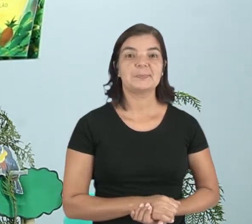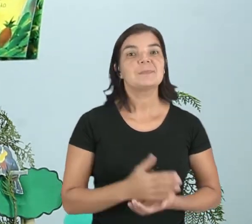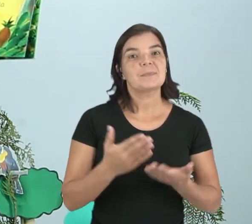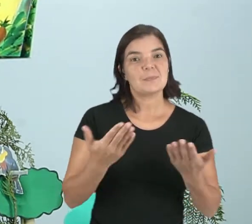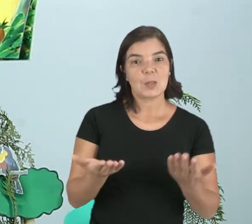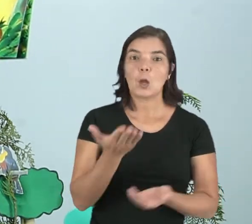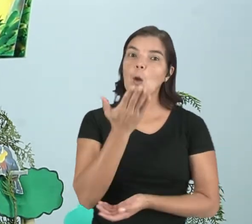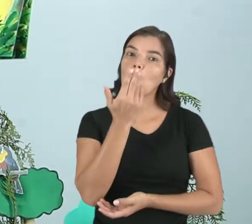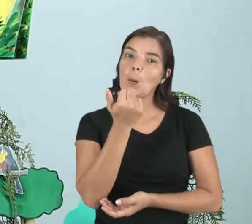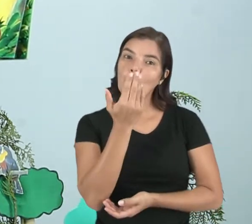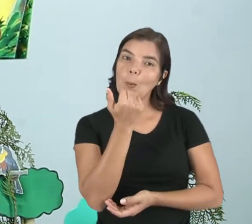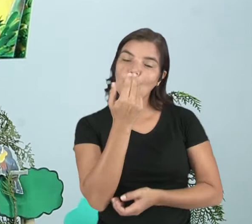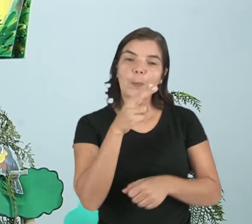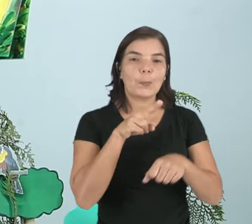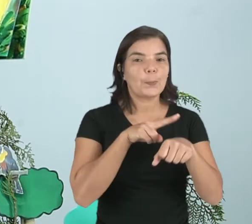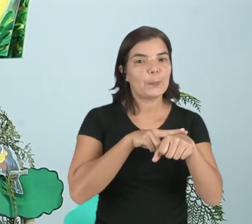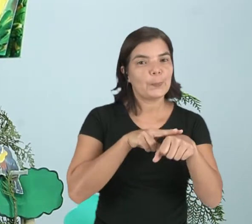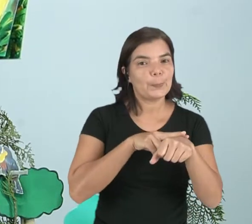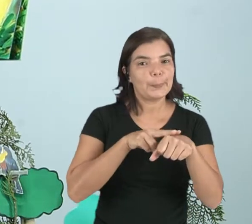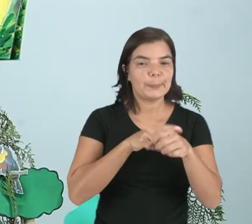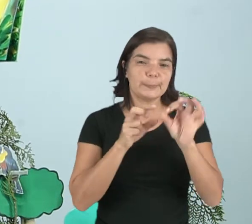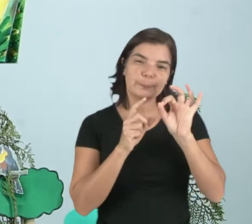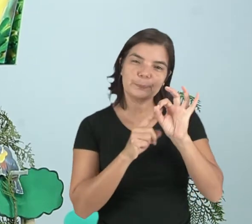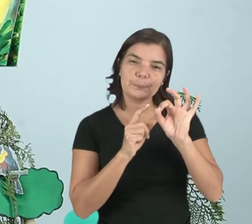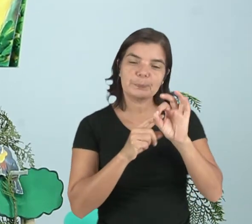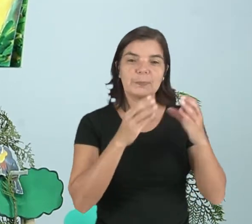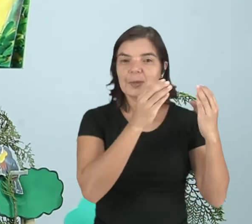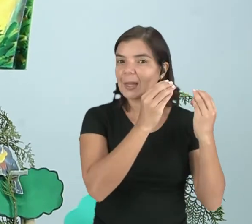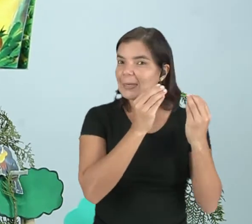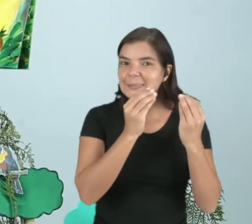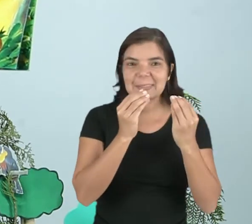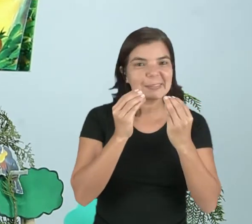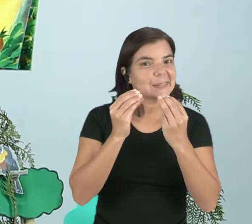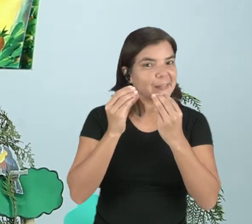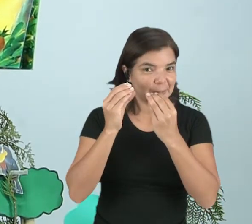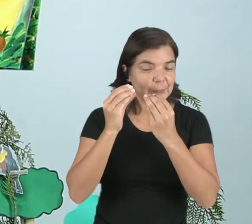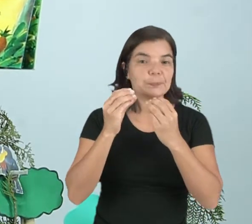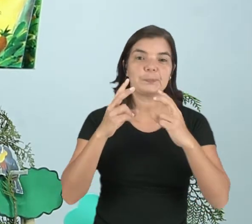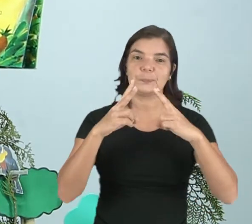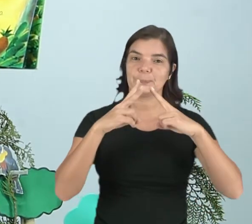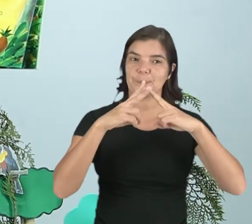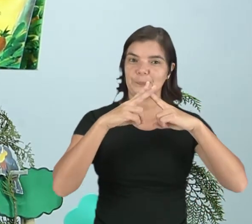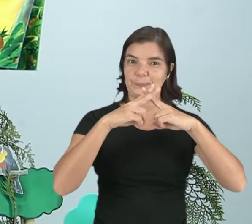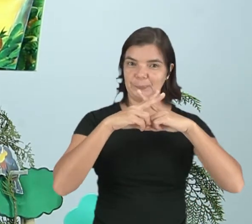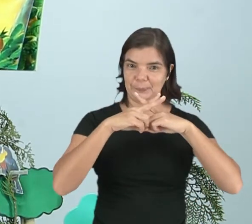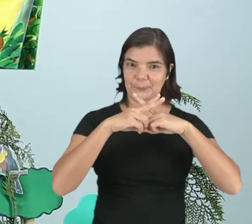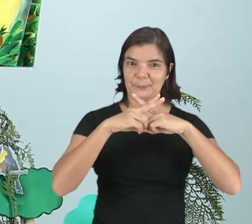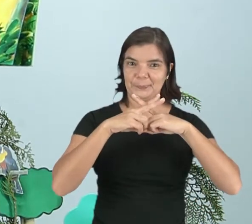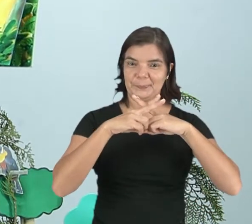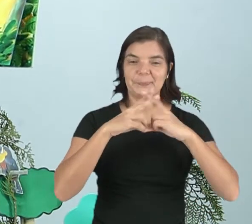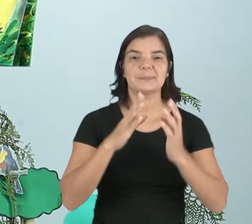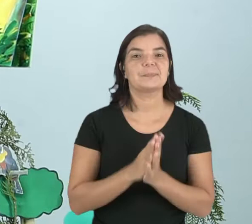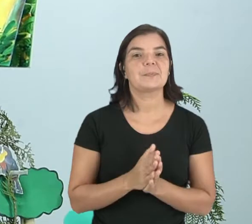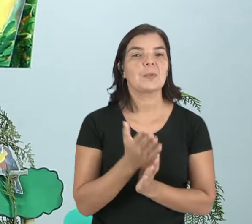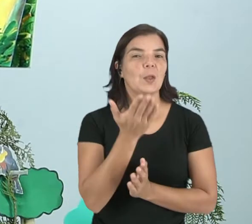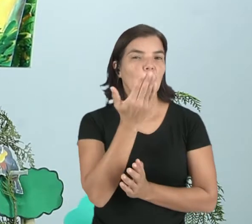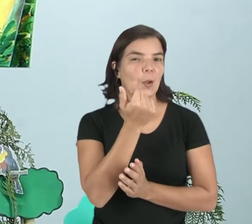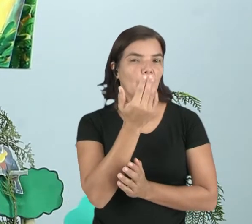Ele come acerola, melancia e carambola.